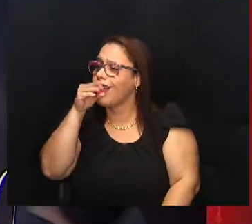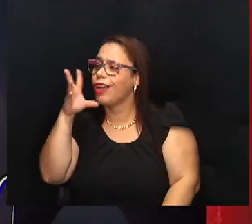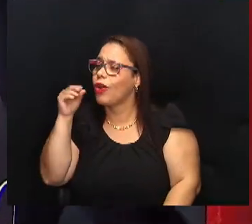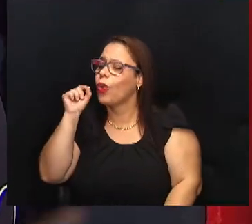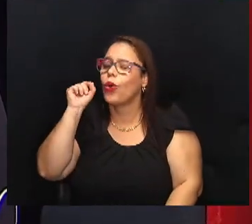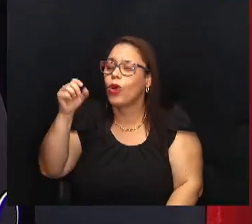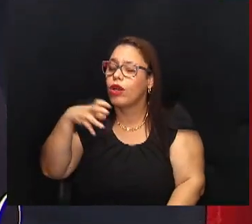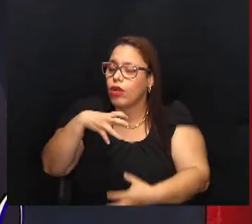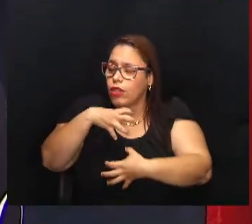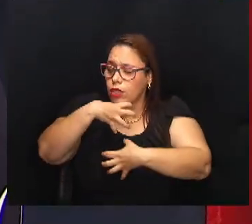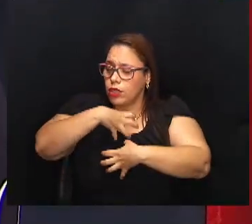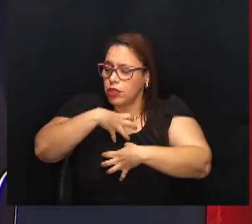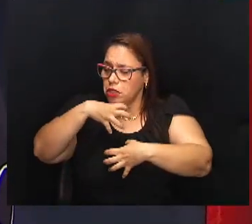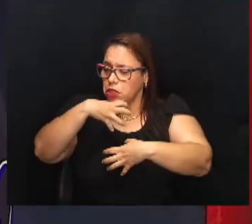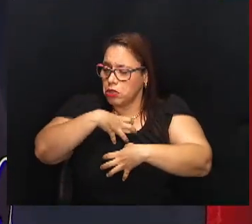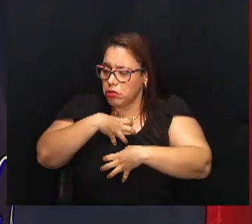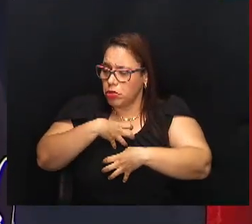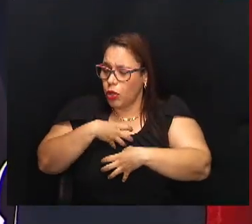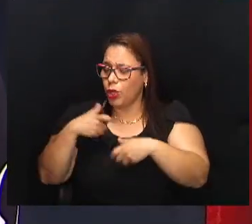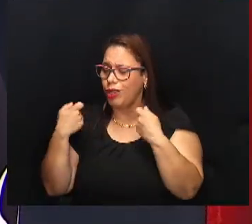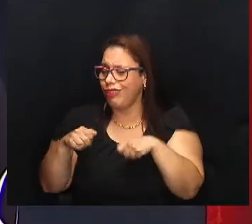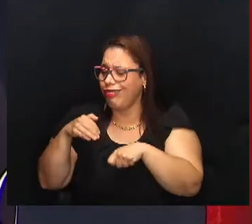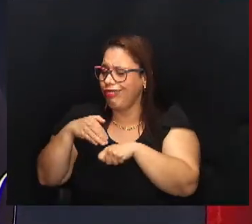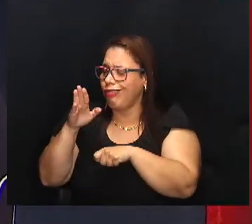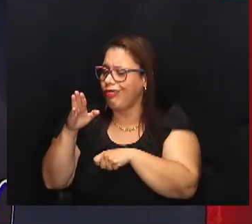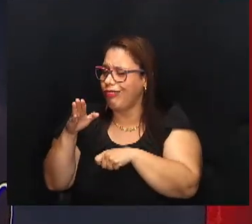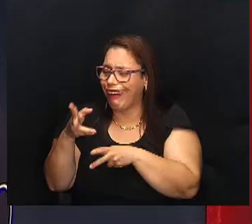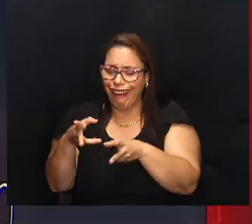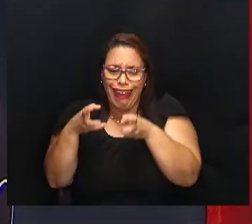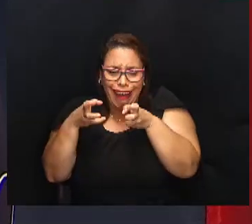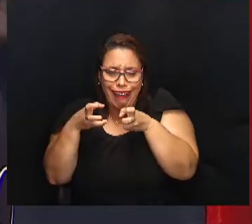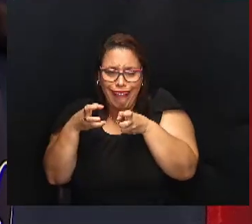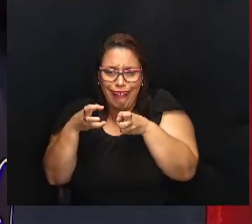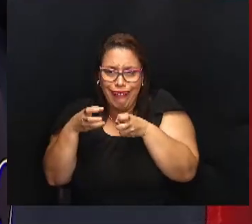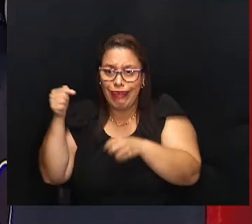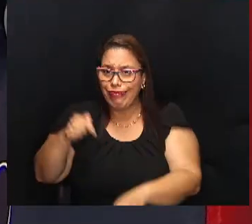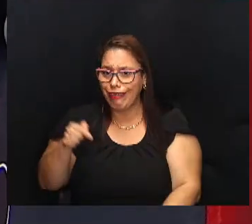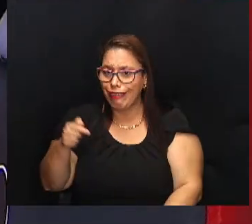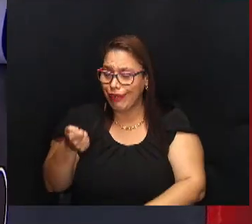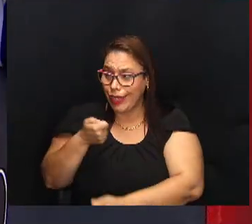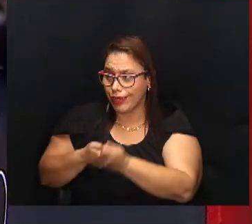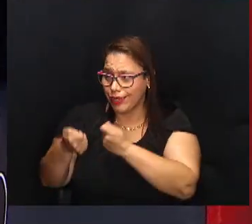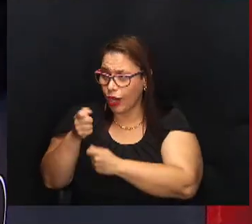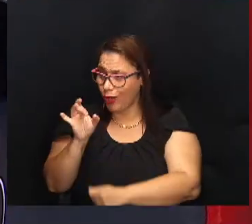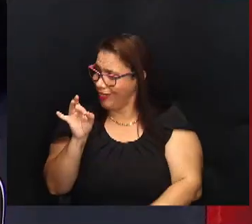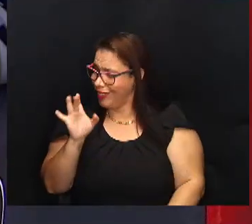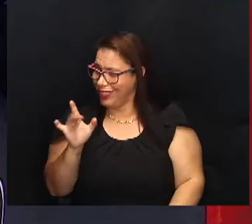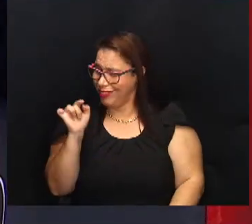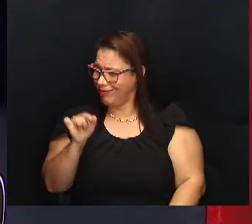que você sentiu? Qual foi a carência que você percebeu aqui na associação? Não só